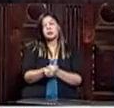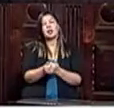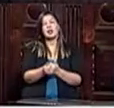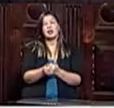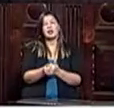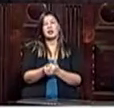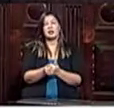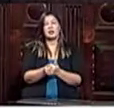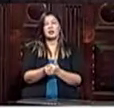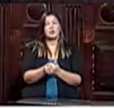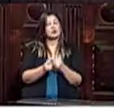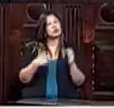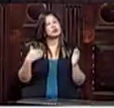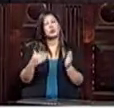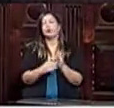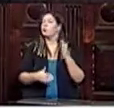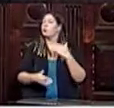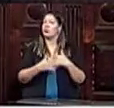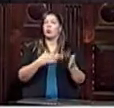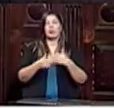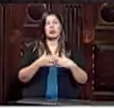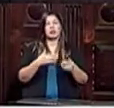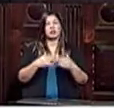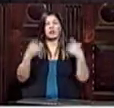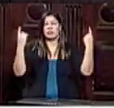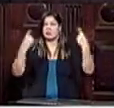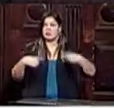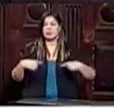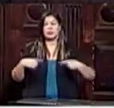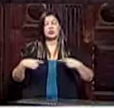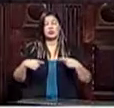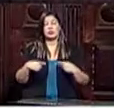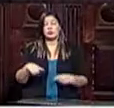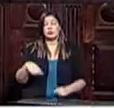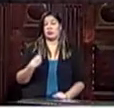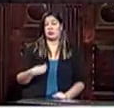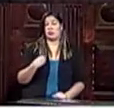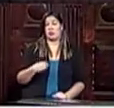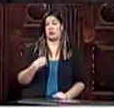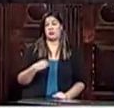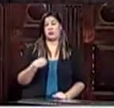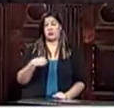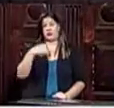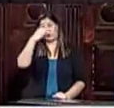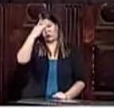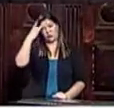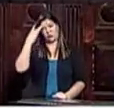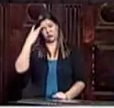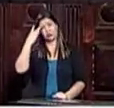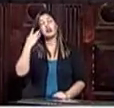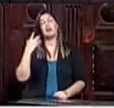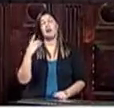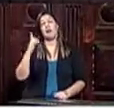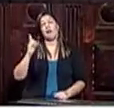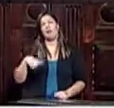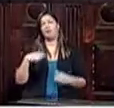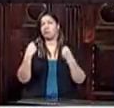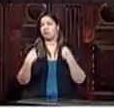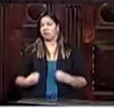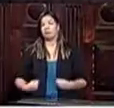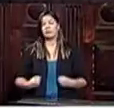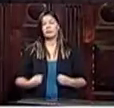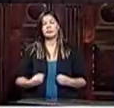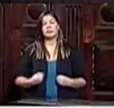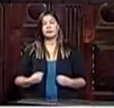para que possamos enfrentar todo e qualquer desafio, e quando se trata da vida humana, o peso ainda é maior. A